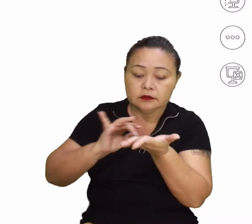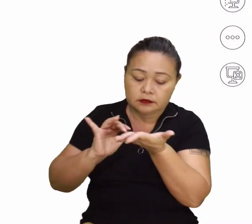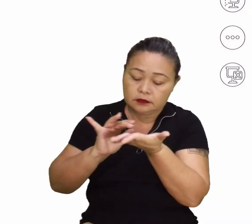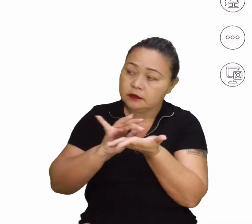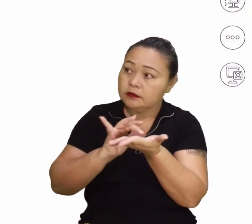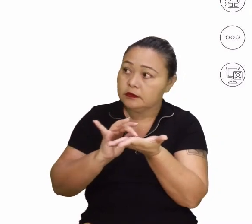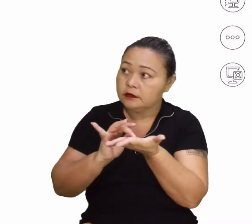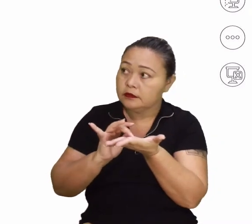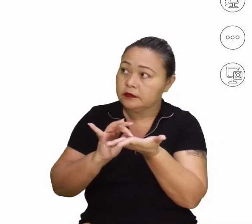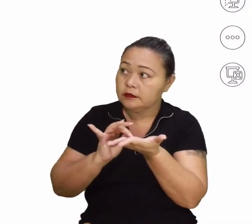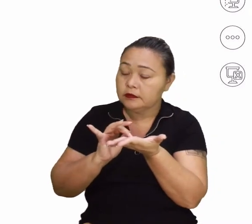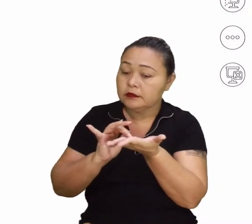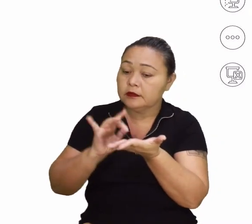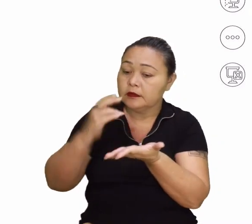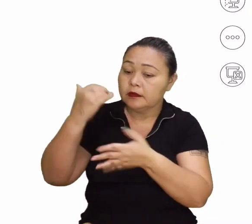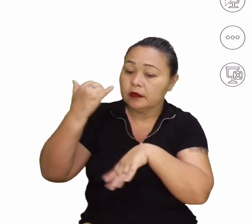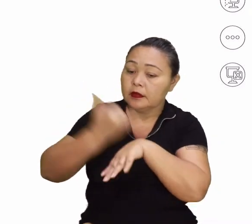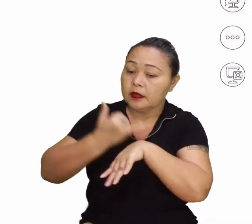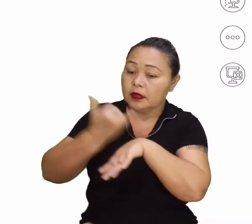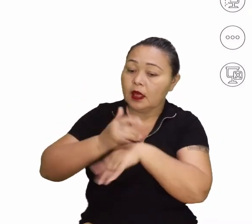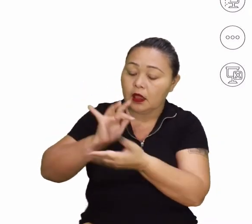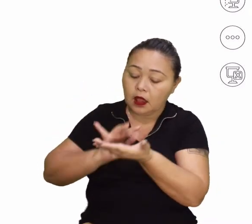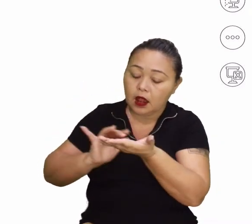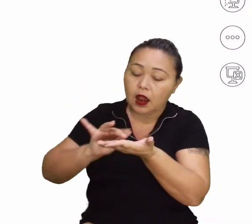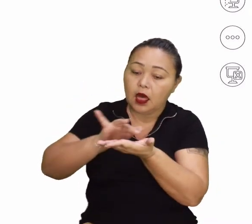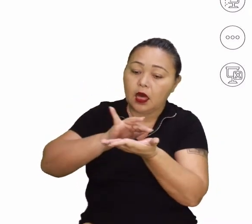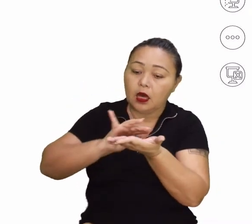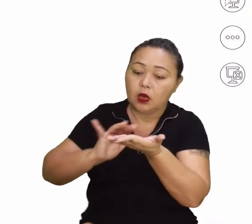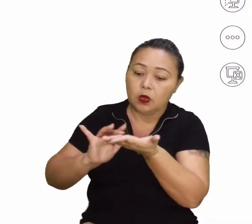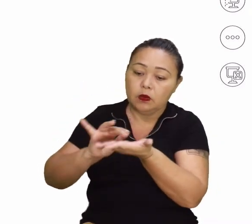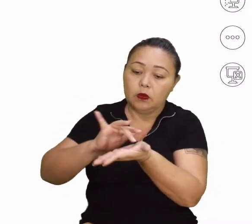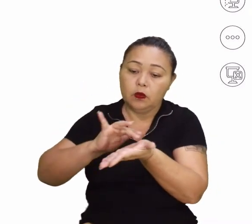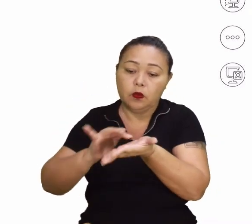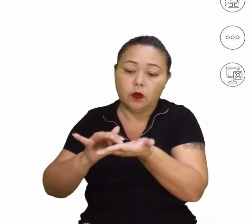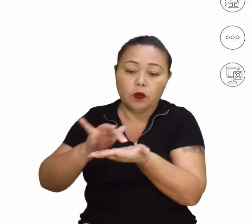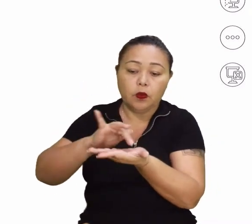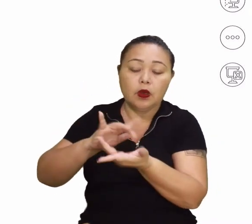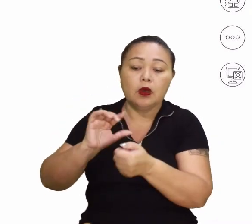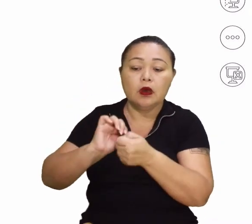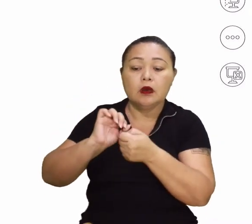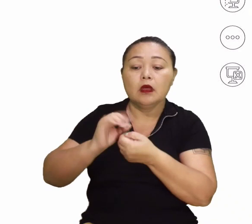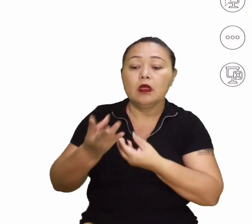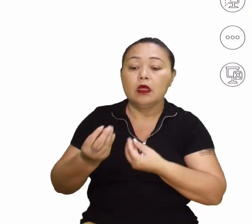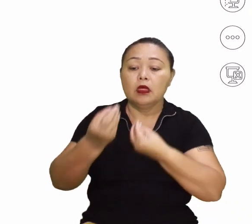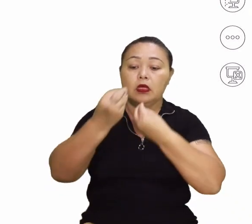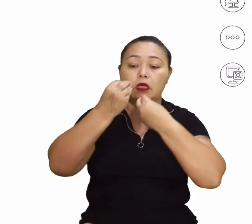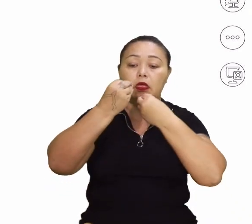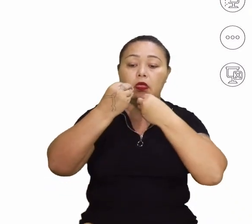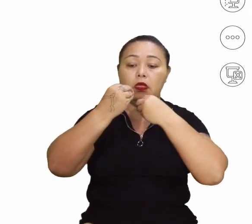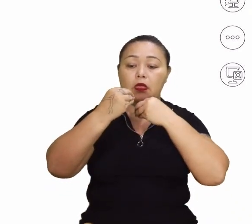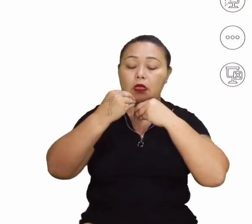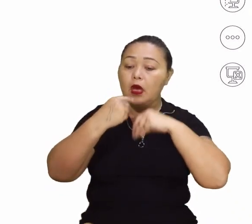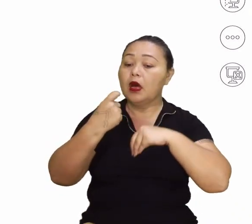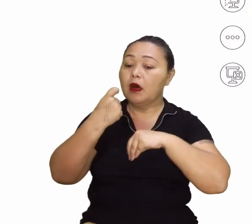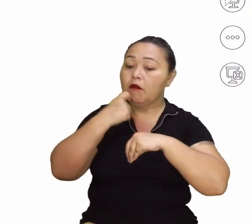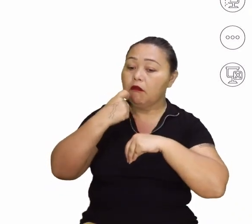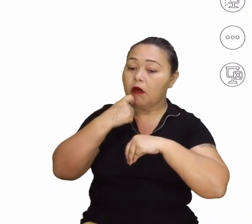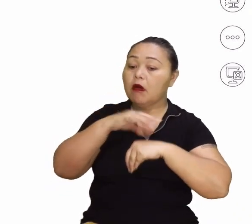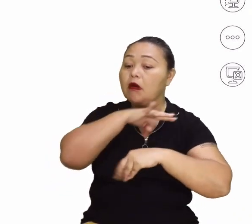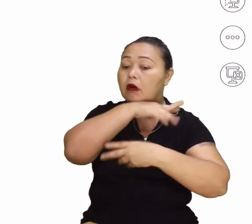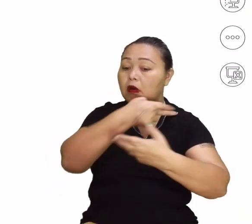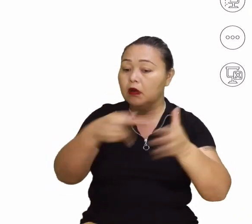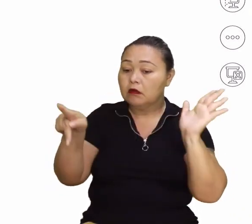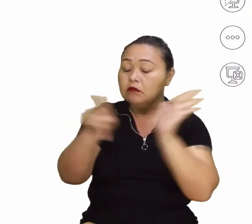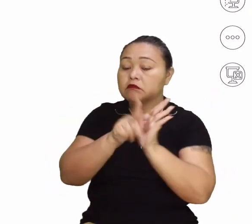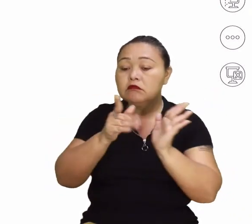ele é um metal líquido, que aí, às vezes, vai para o organismo dos peixes e animais